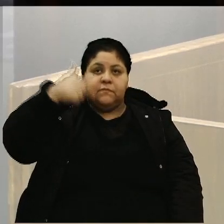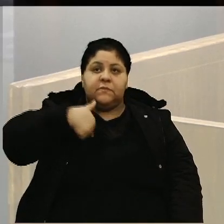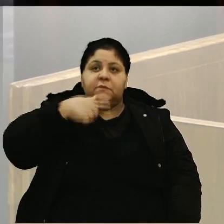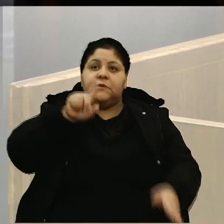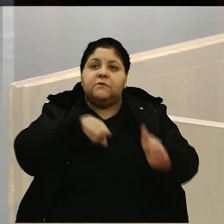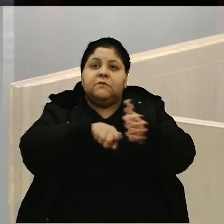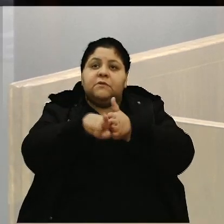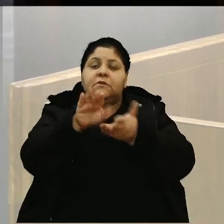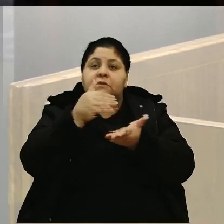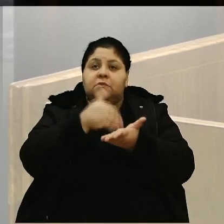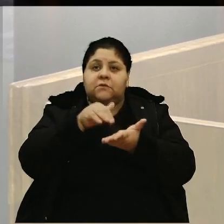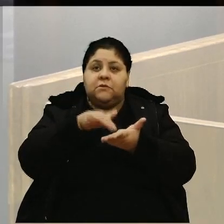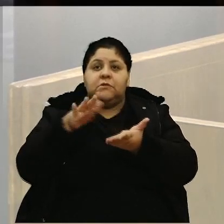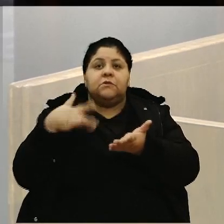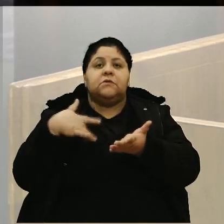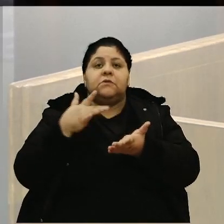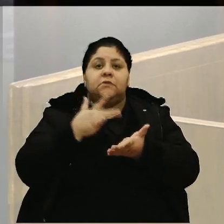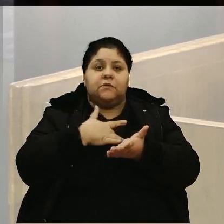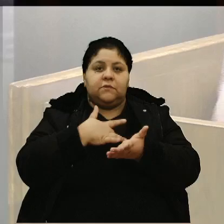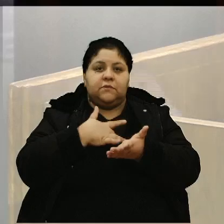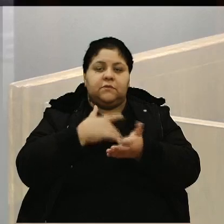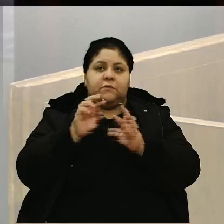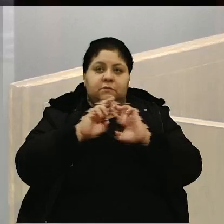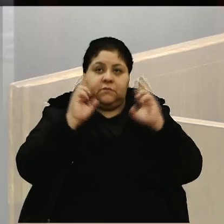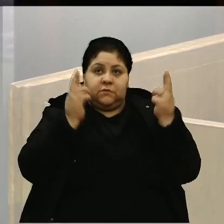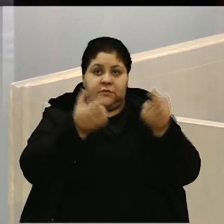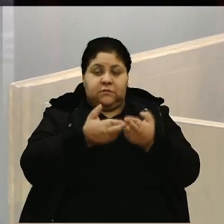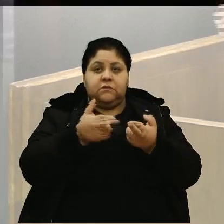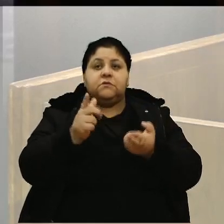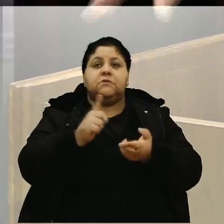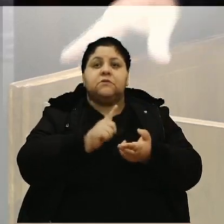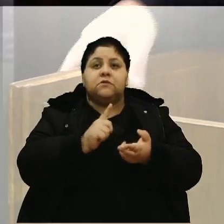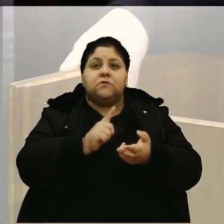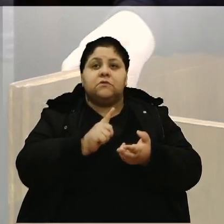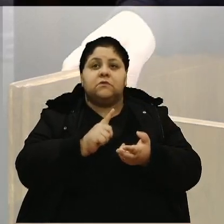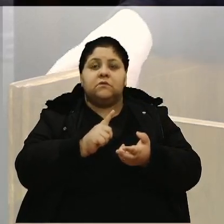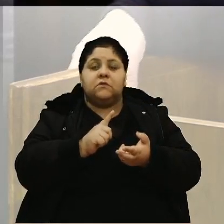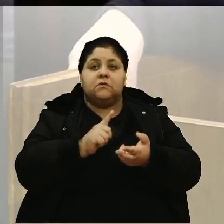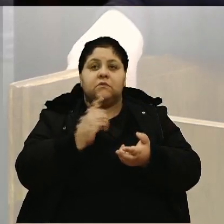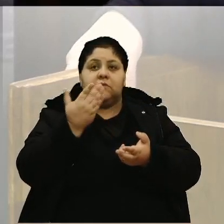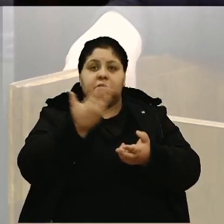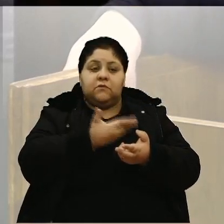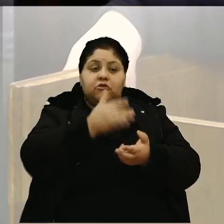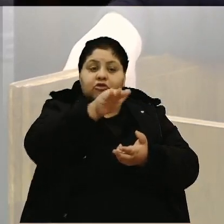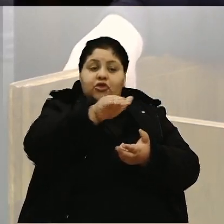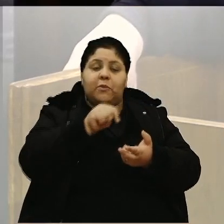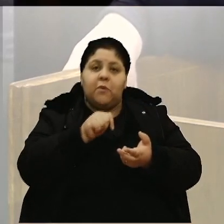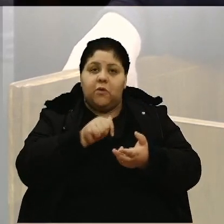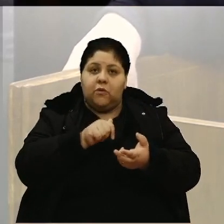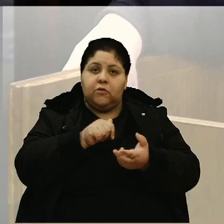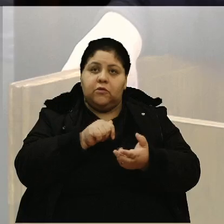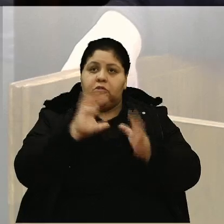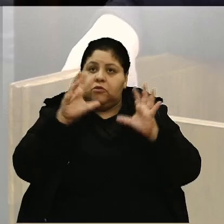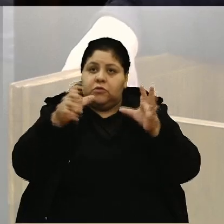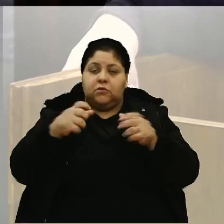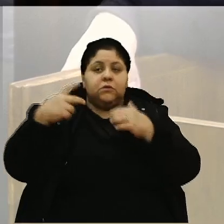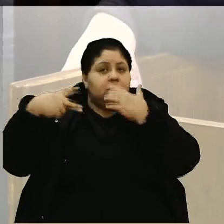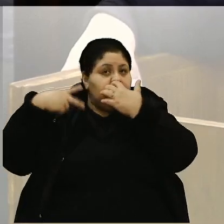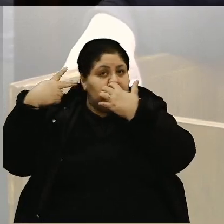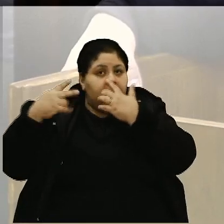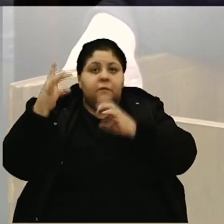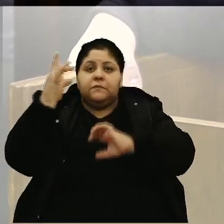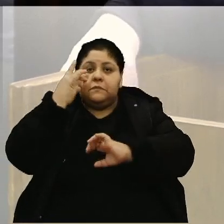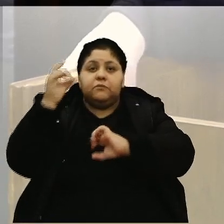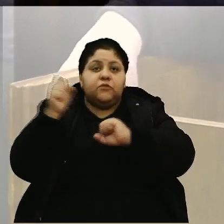para a secretária da Saúde, naquela reunião que nós tivemos, que o senhor convocou, e todos os vereadores que estavam presentes